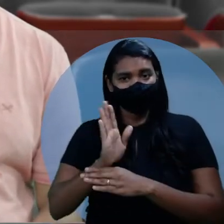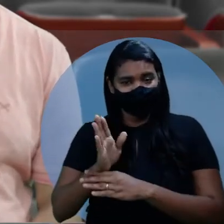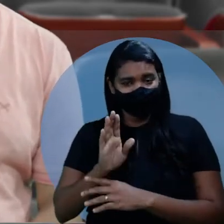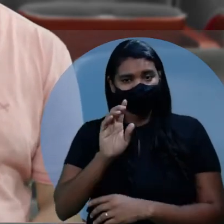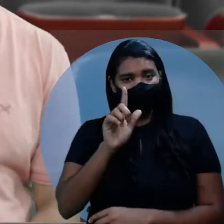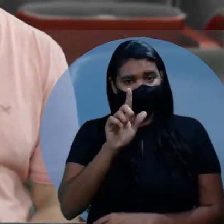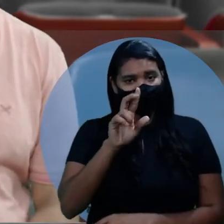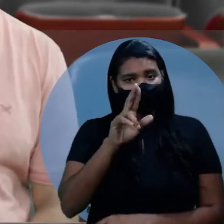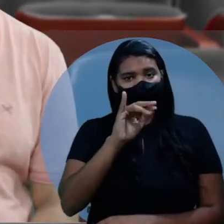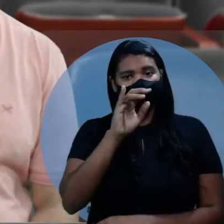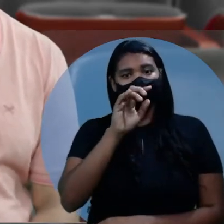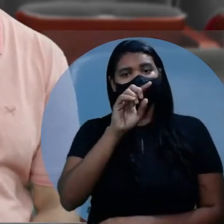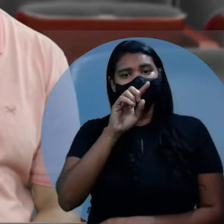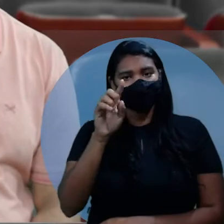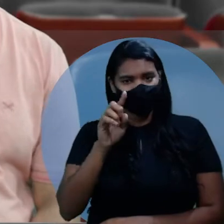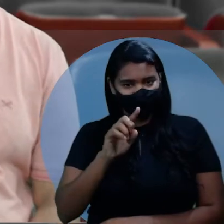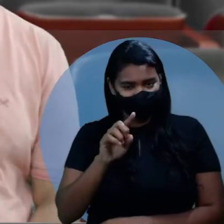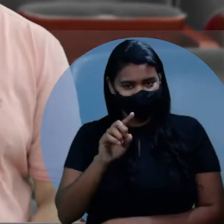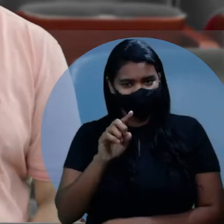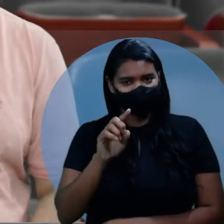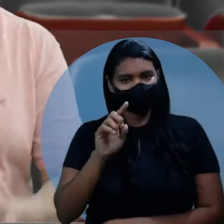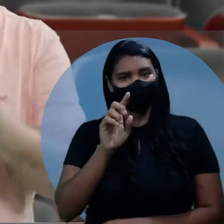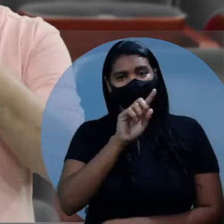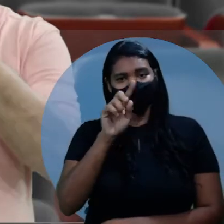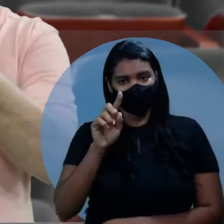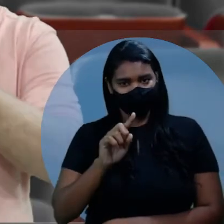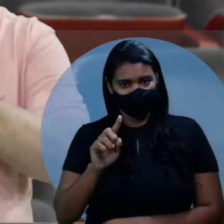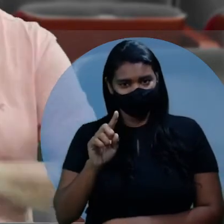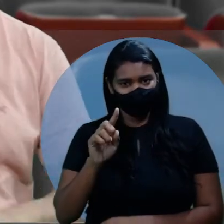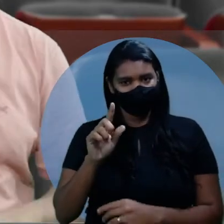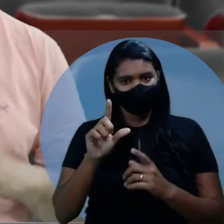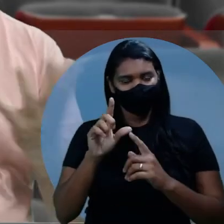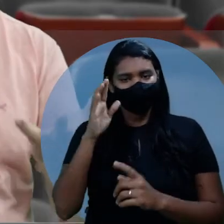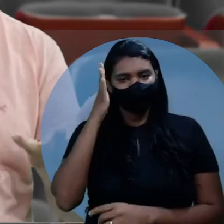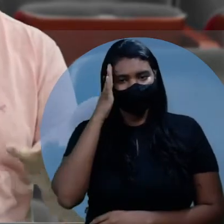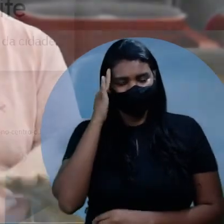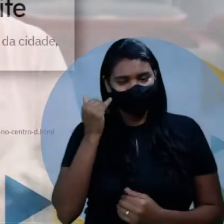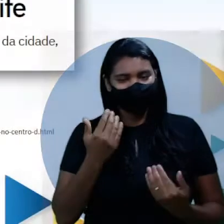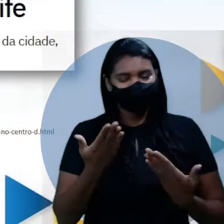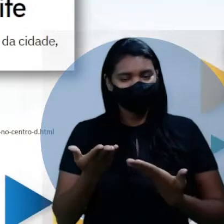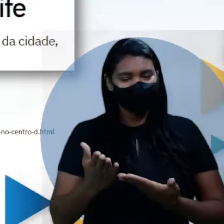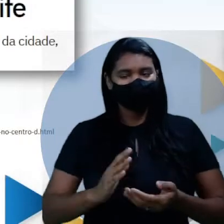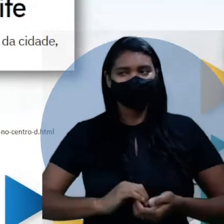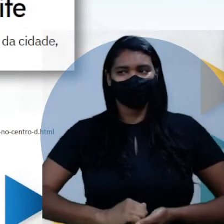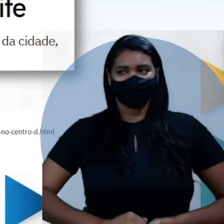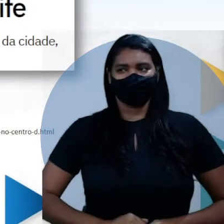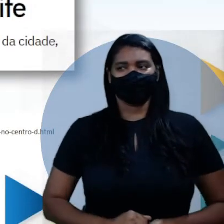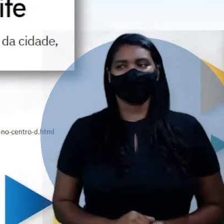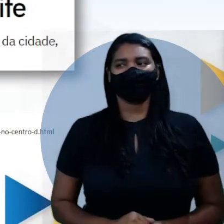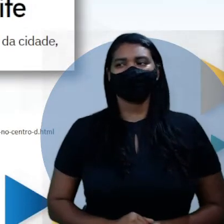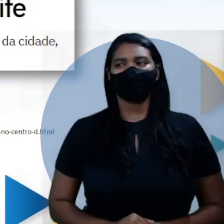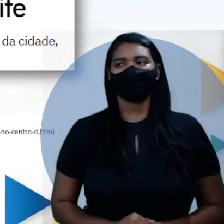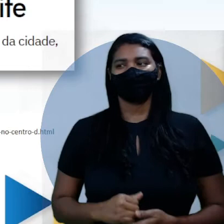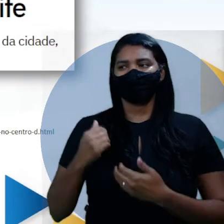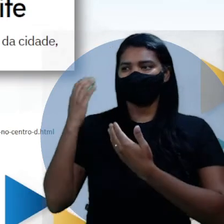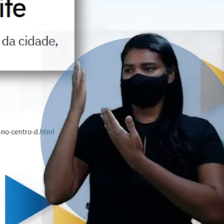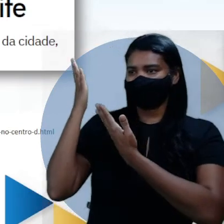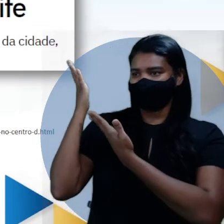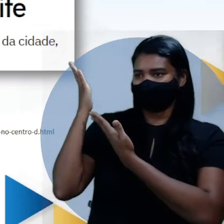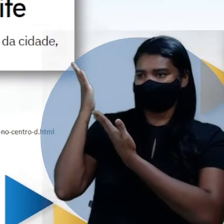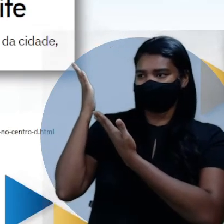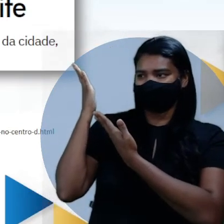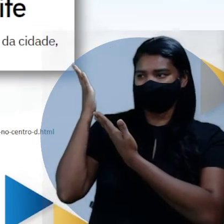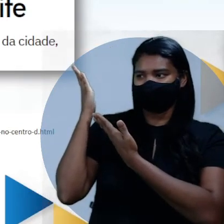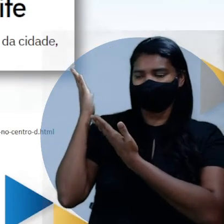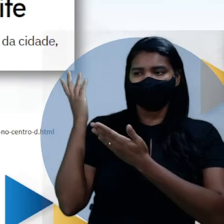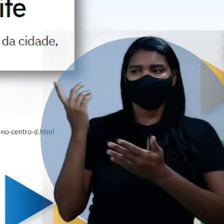Luís com Z, exatamente. Infelizmente, nós temos aqui, que eu digo assim, infelizmente, essa manchete, né, antiga do Diário de